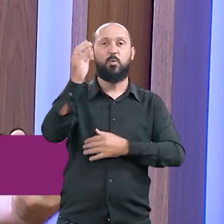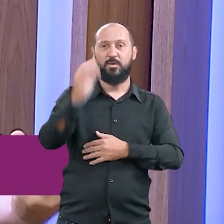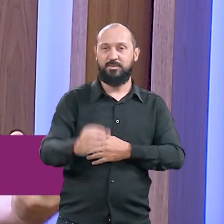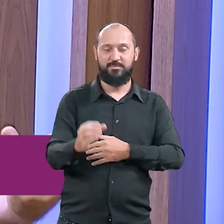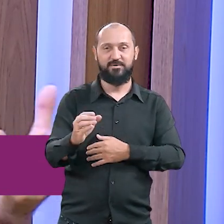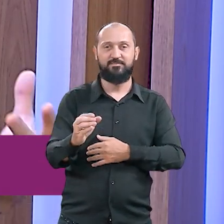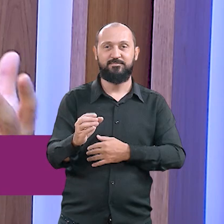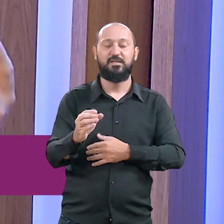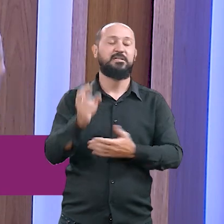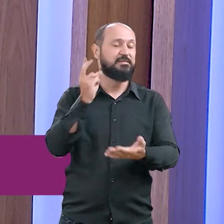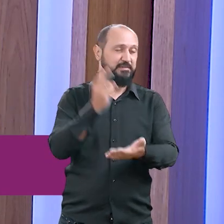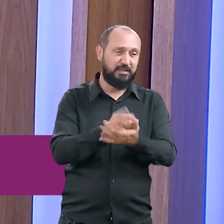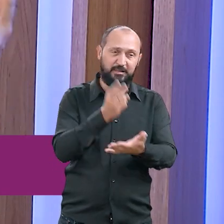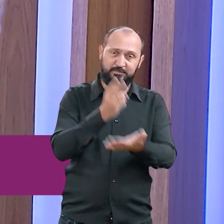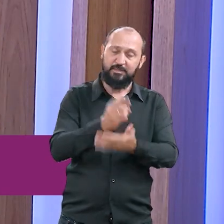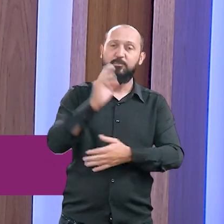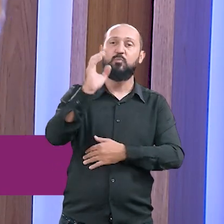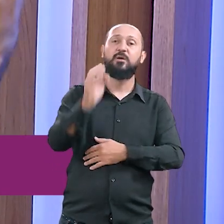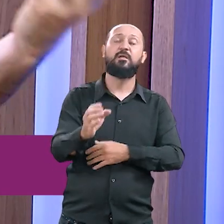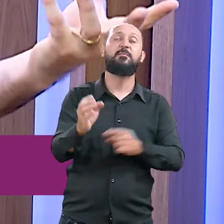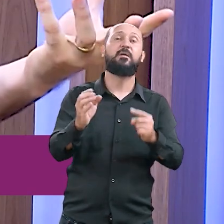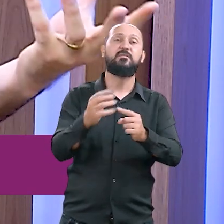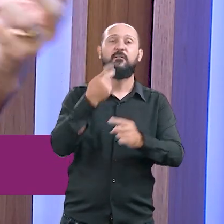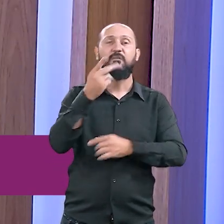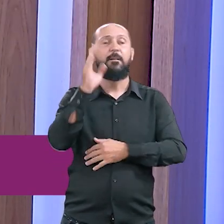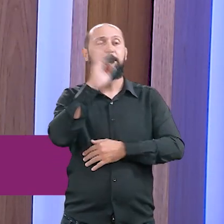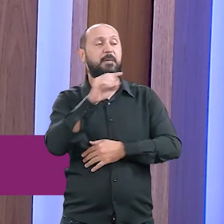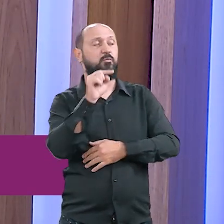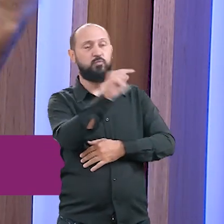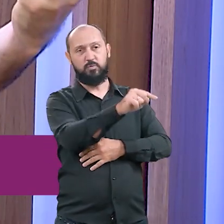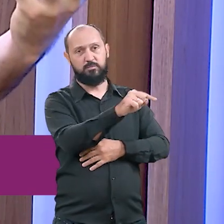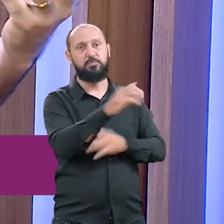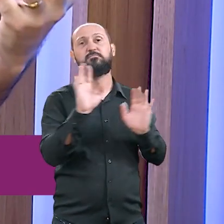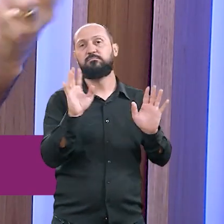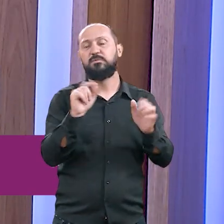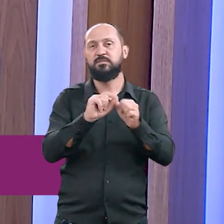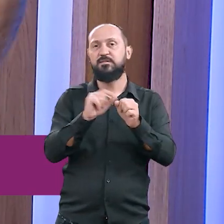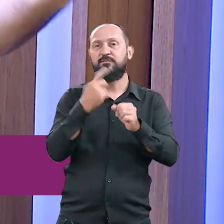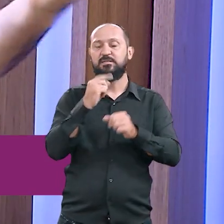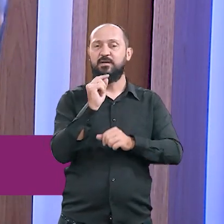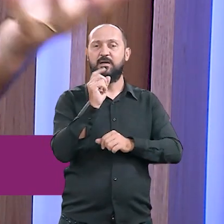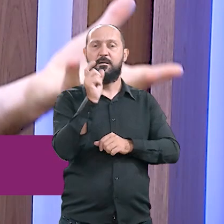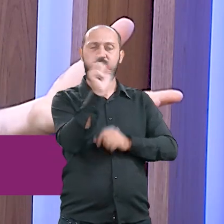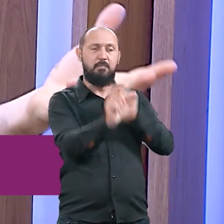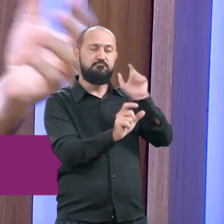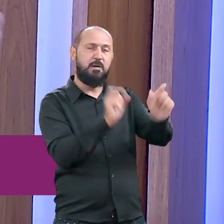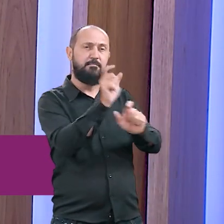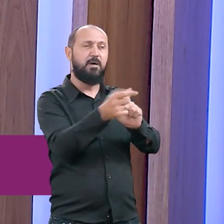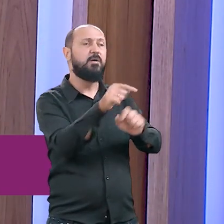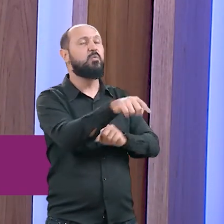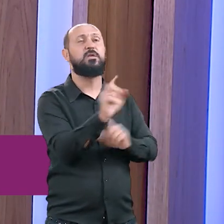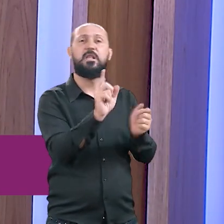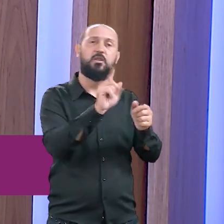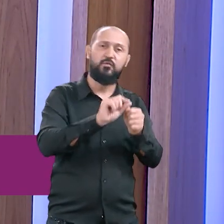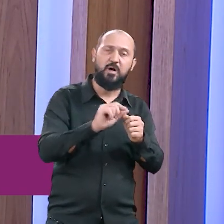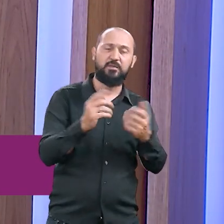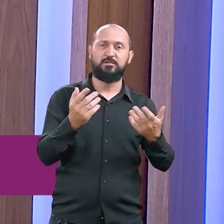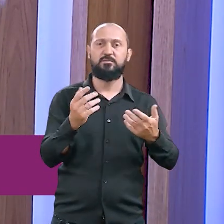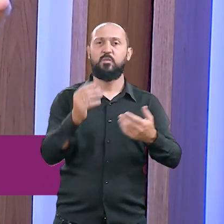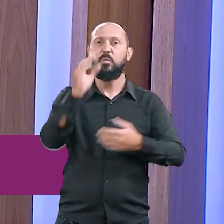inteligência artificial. Como cuidado para esse profissional que está envolvido no processo da campanha, cuidado para você não usar